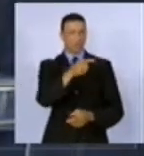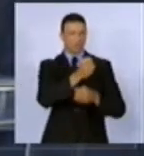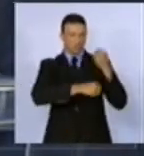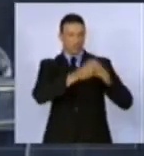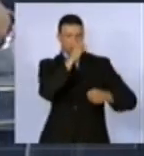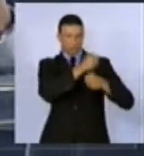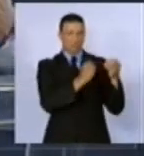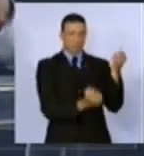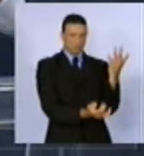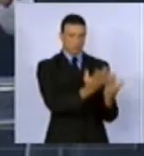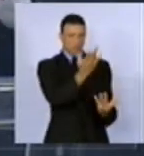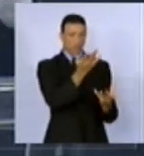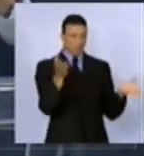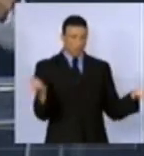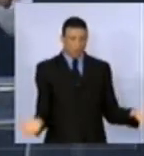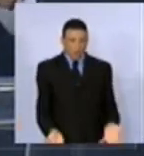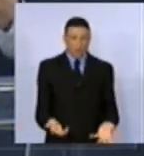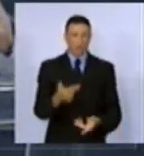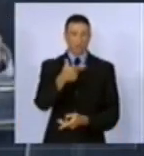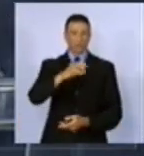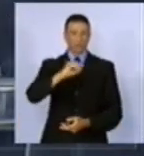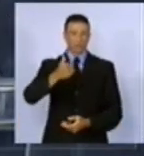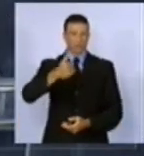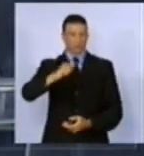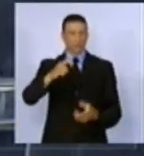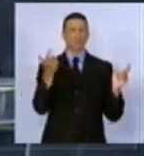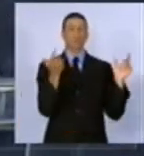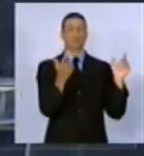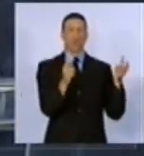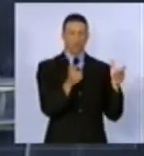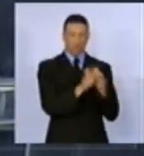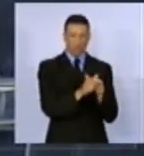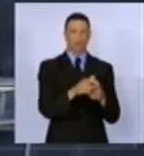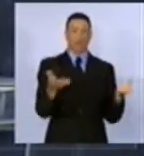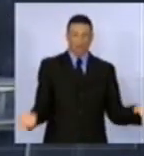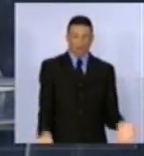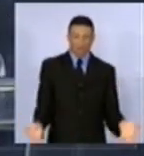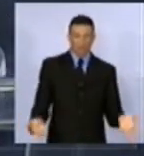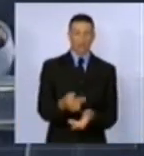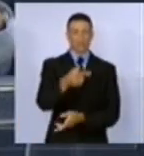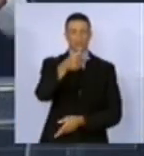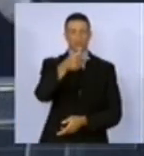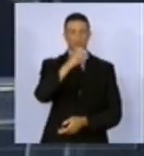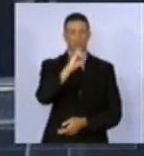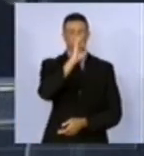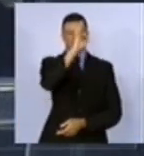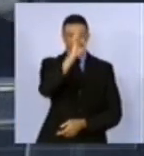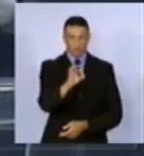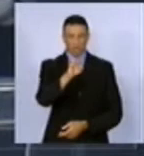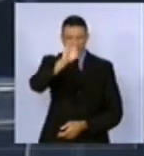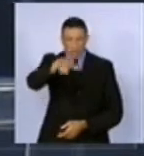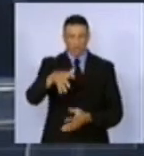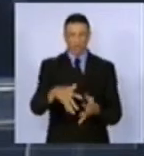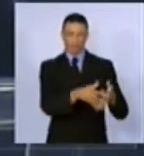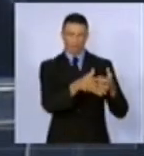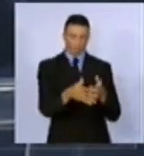2011 já diminuiu bastante setenta por cento da área colhida com a prática